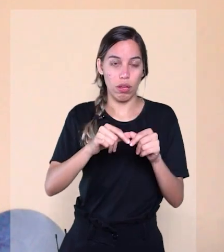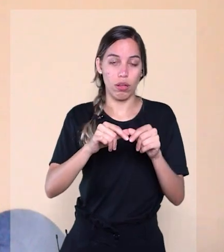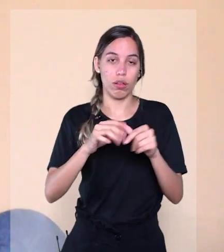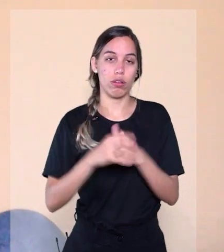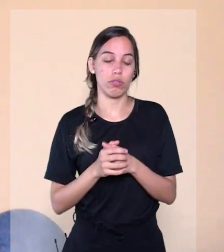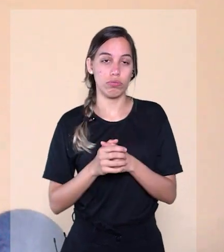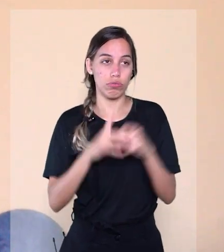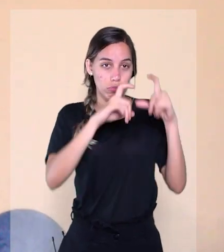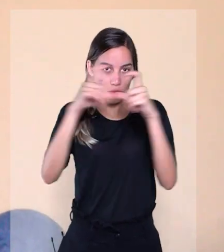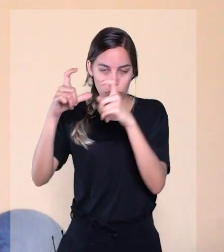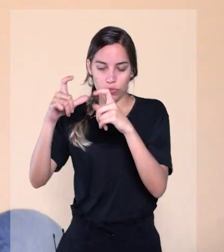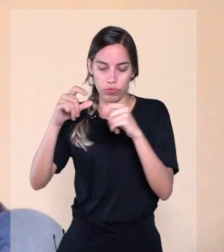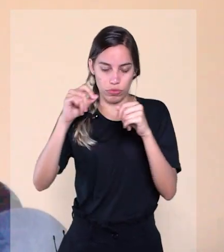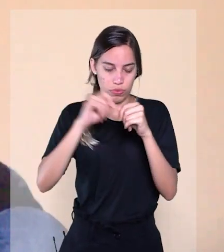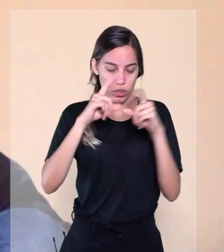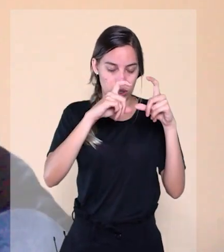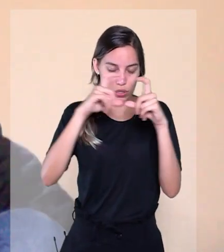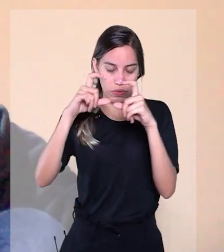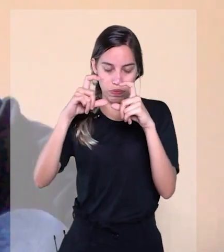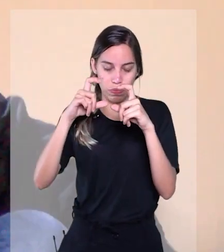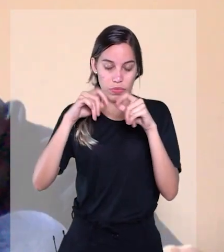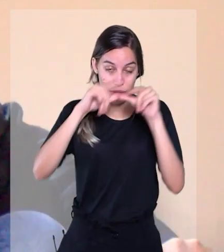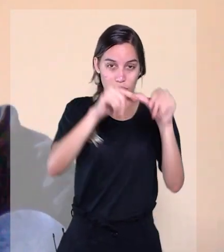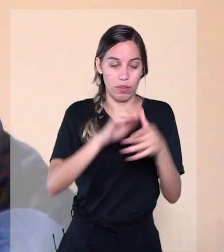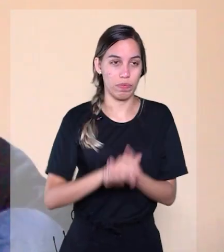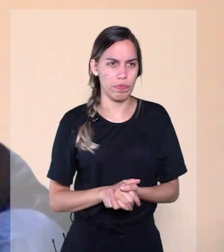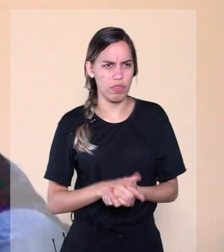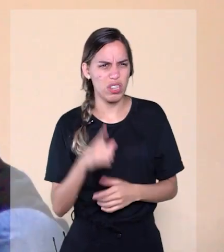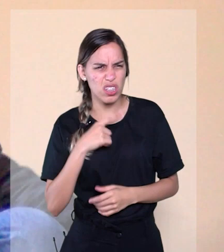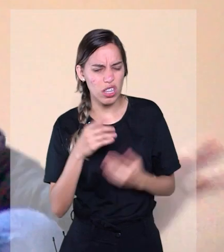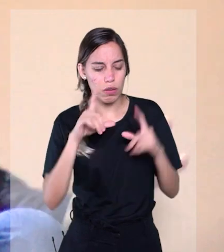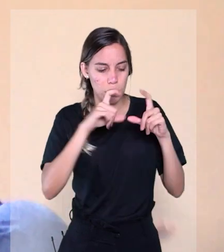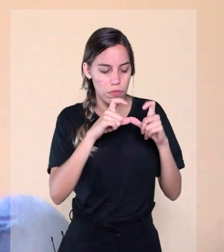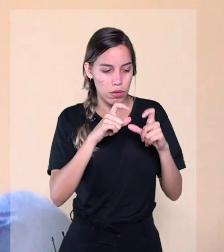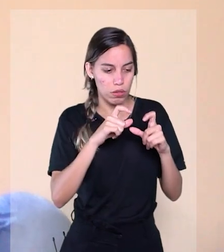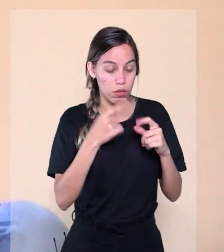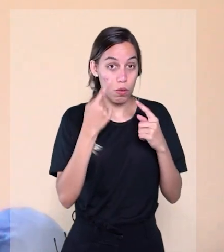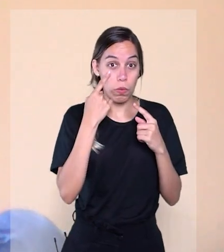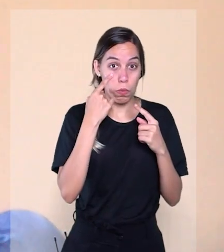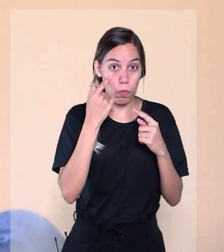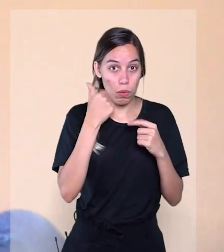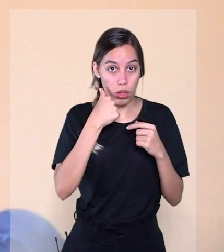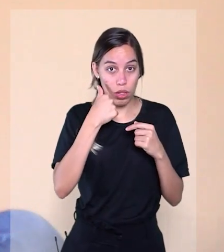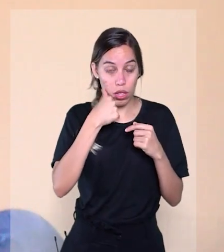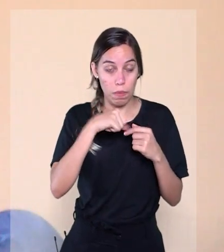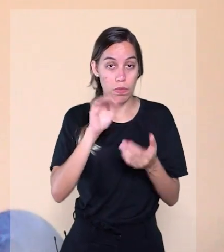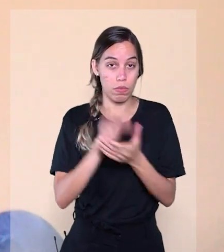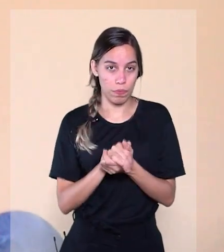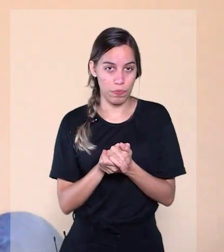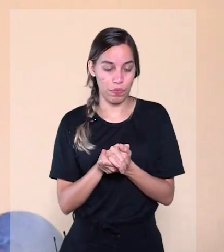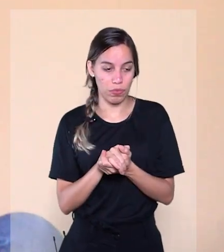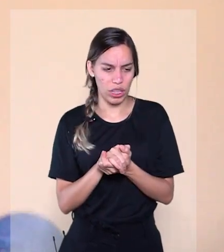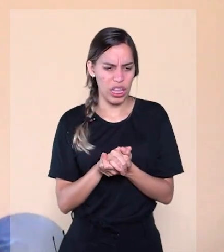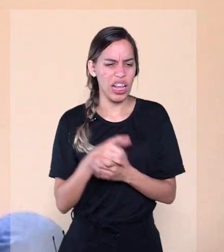né? Que é uma foto do olho da minha mulher, que está aqui no meio. Mas que...